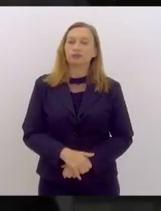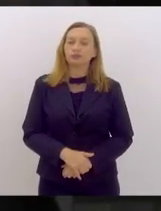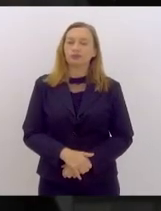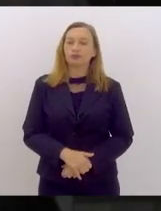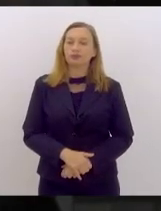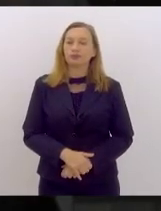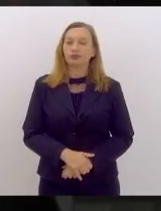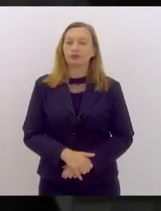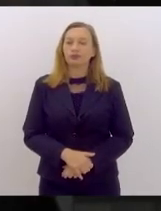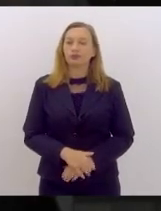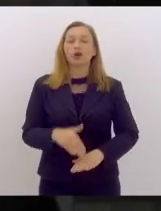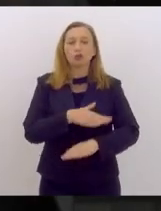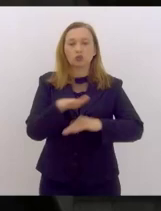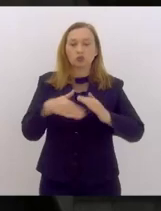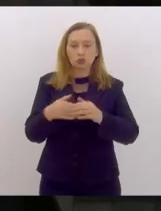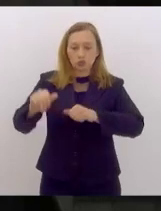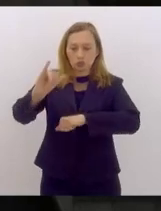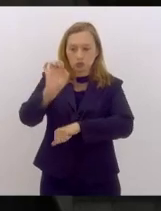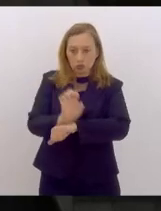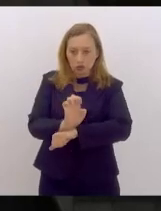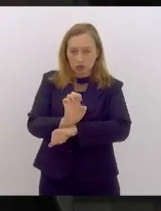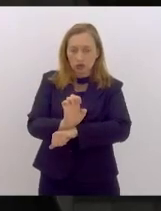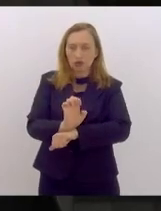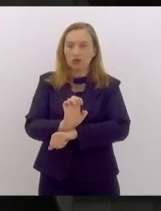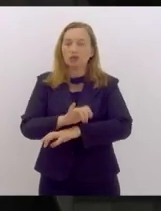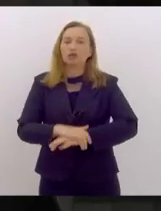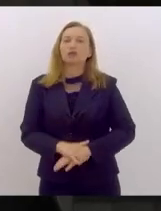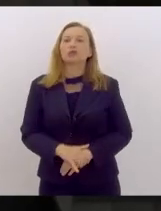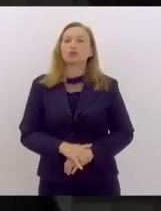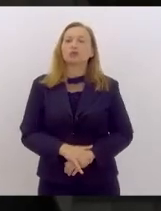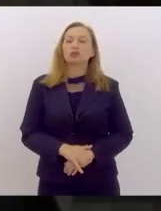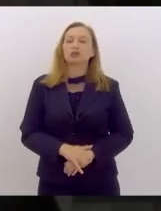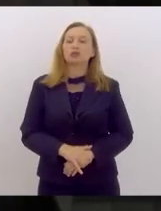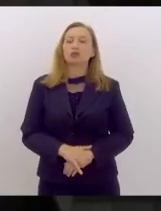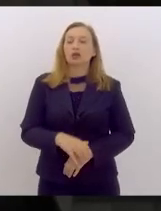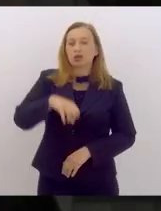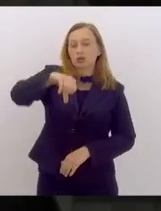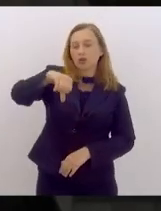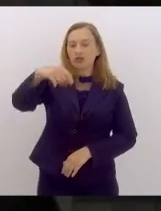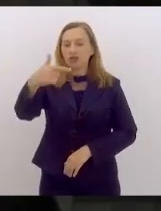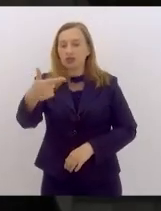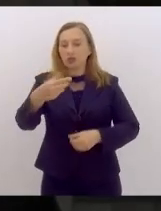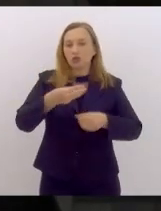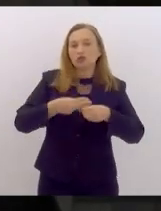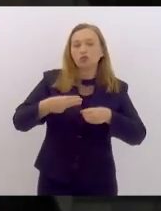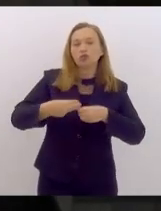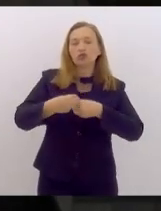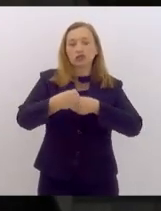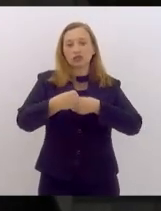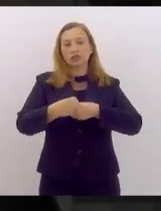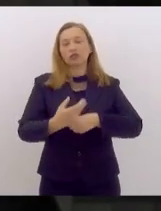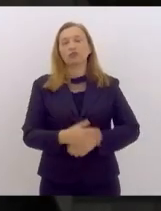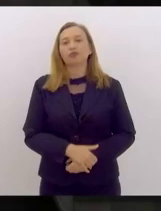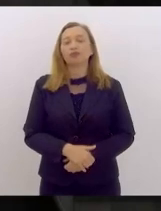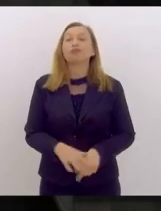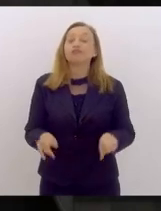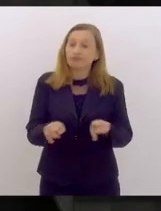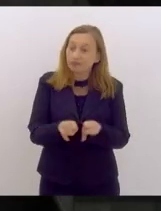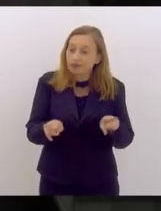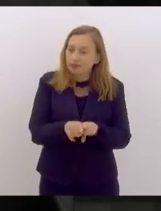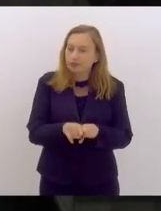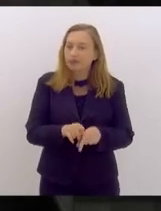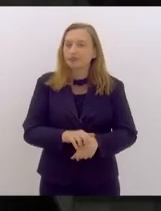estado como um todo que a composta composto de 92 municípios e